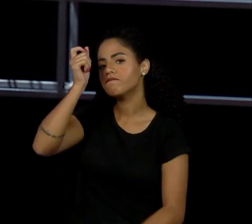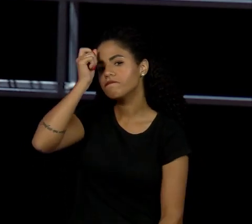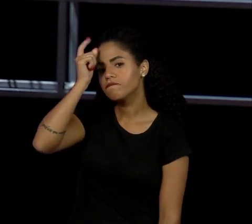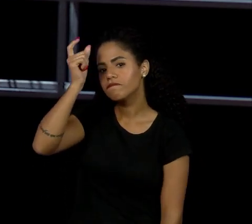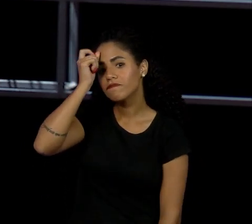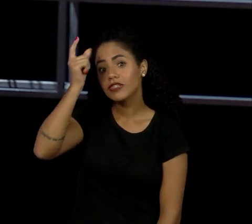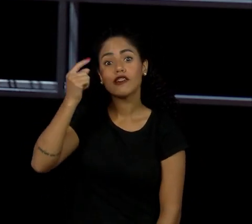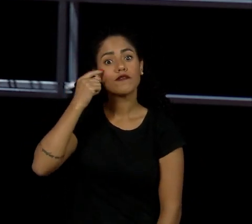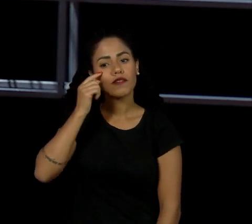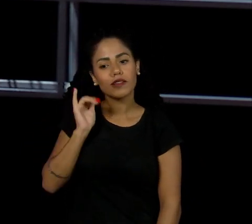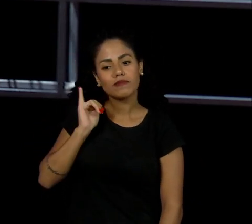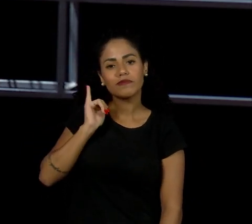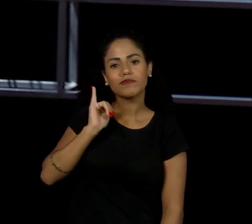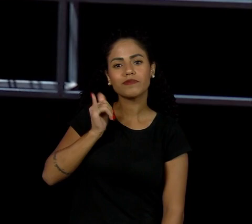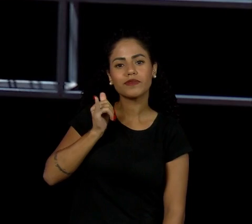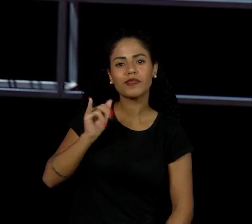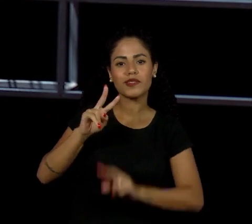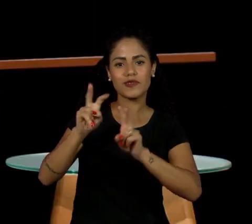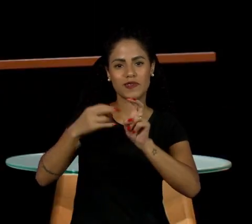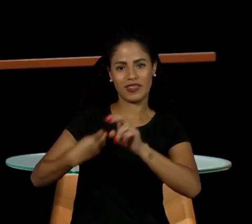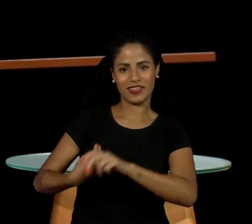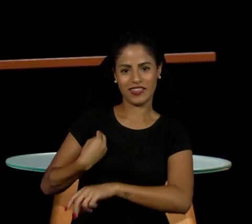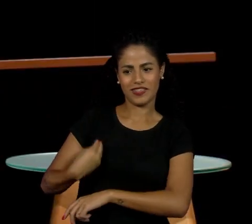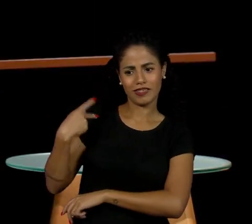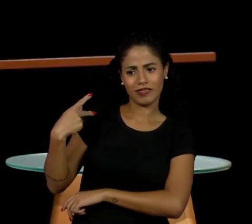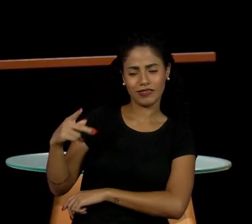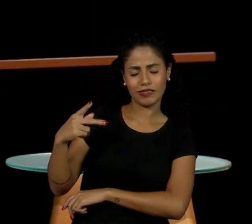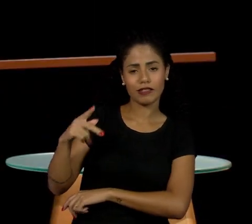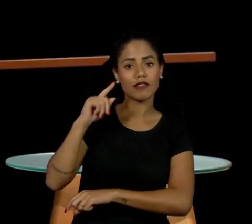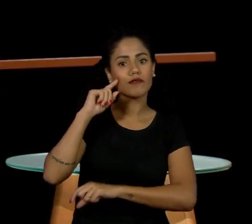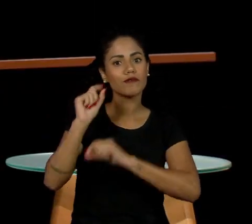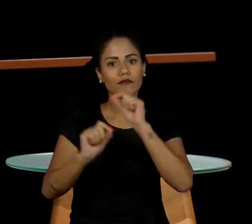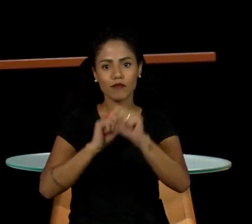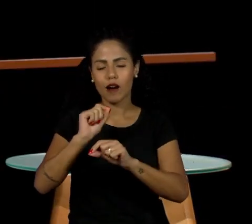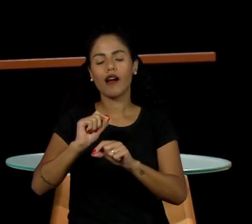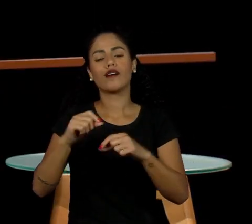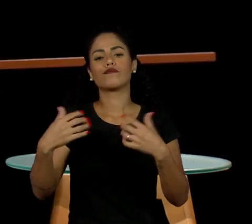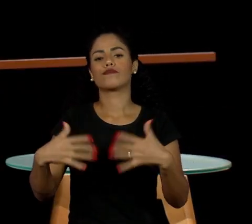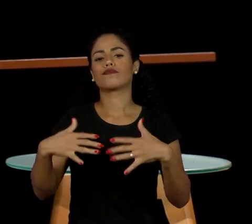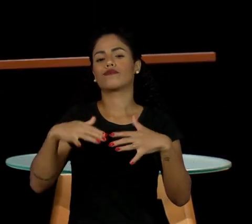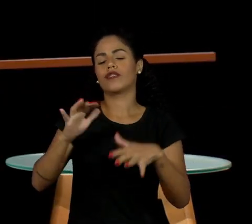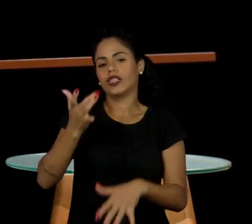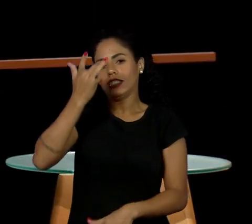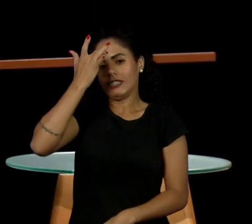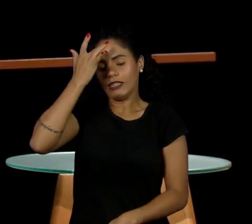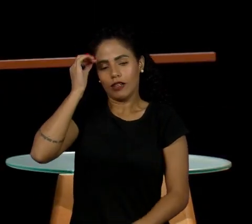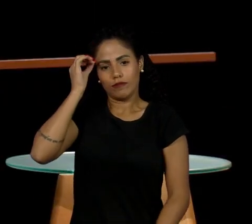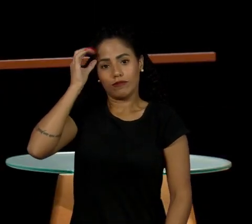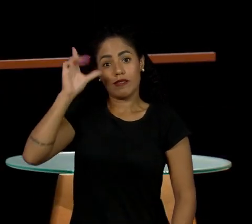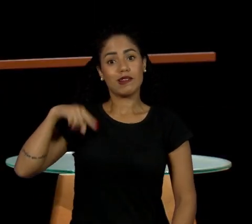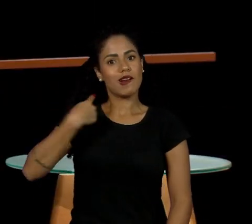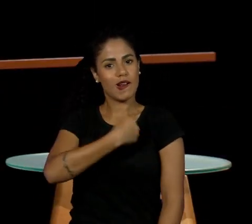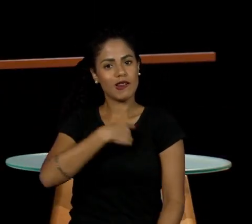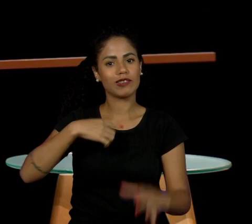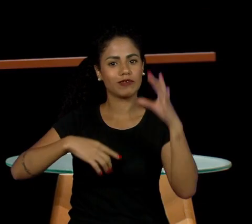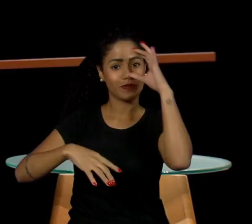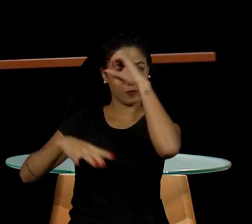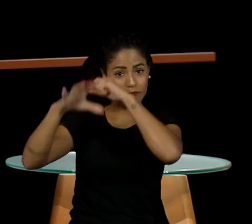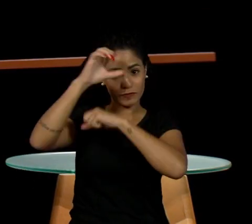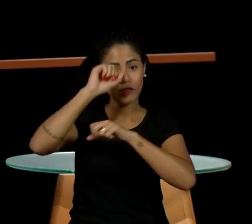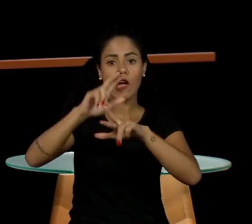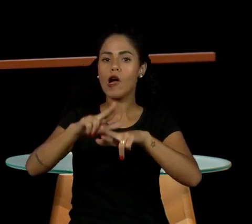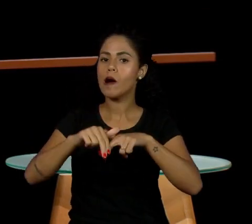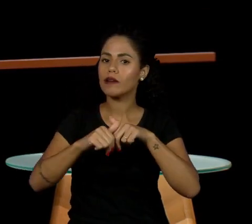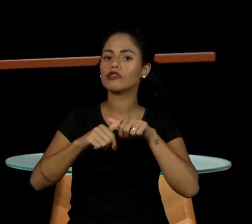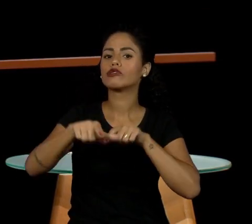suas histórias e suas reflexões. Foram momentos marcantes e enriquecedores para todos nós. Por isso,